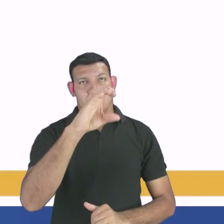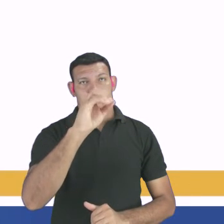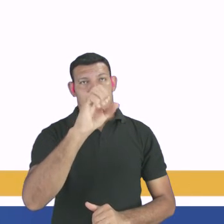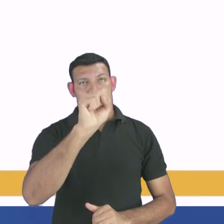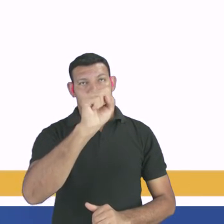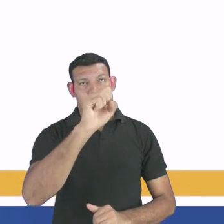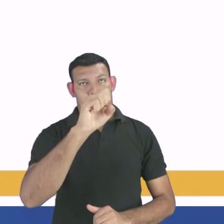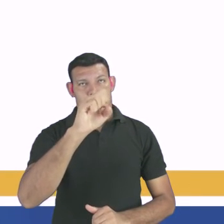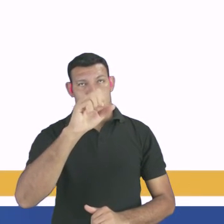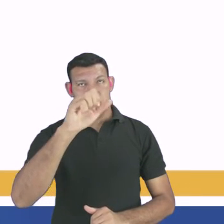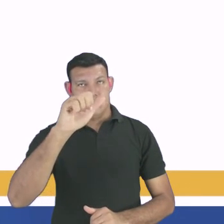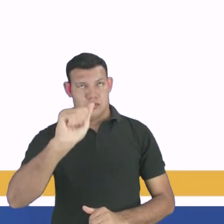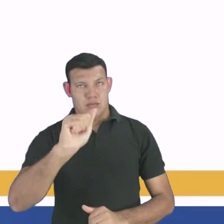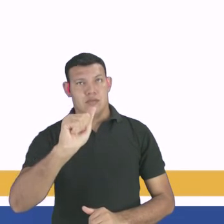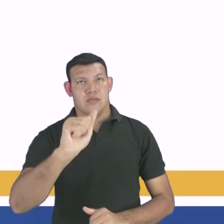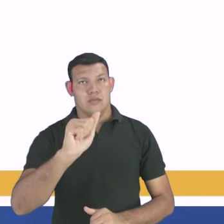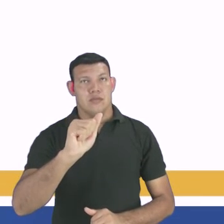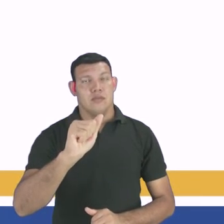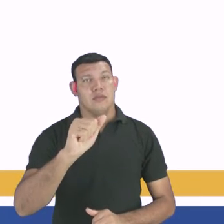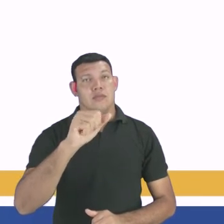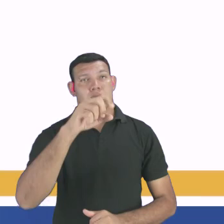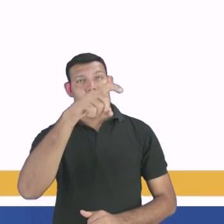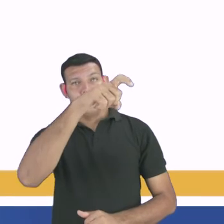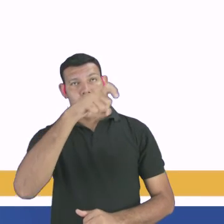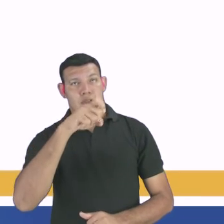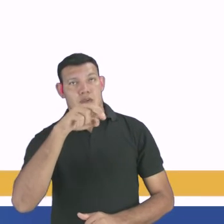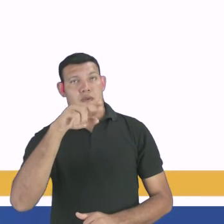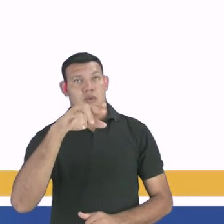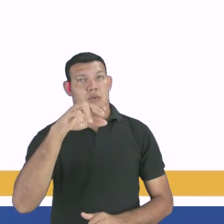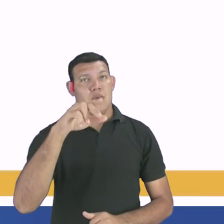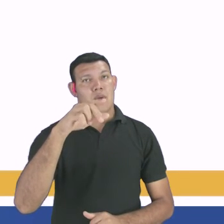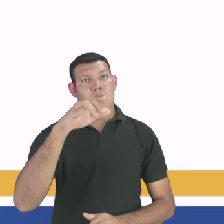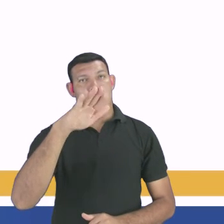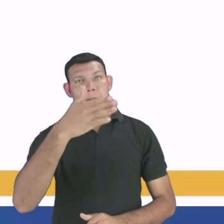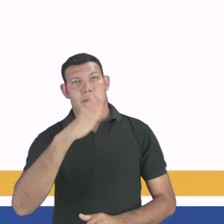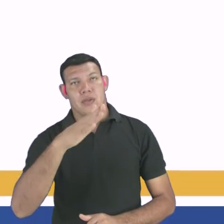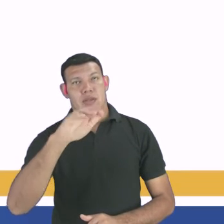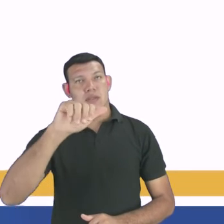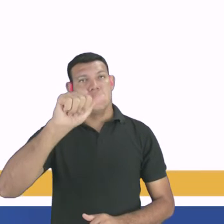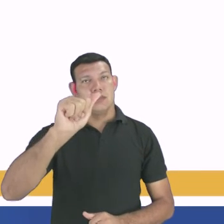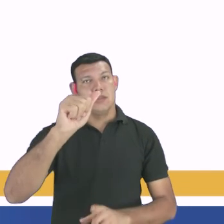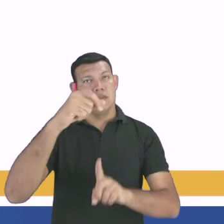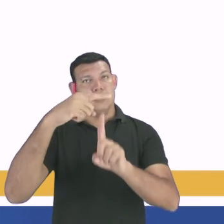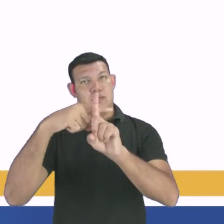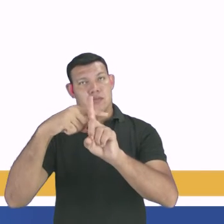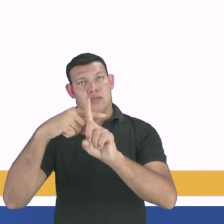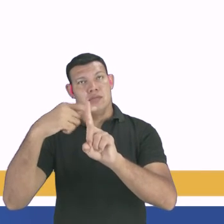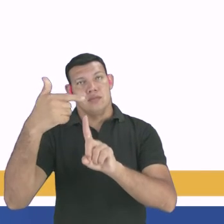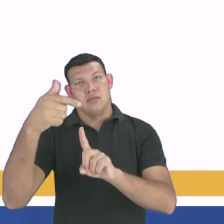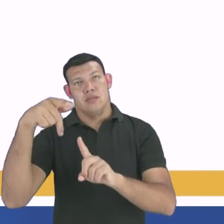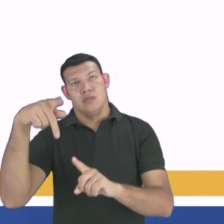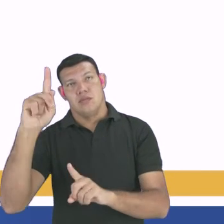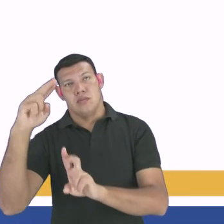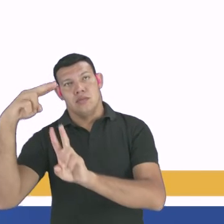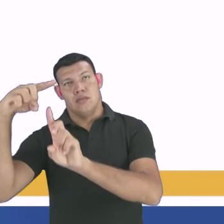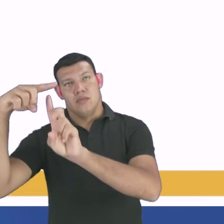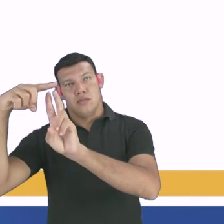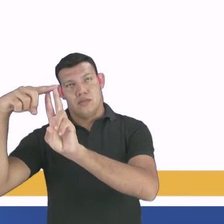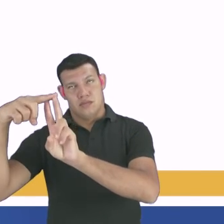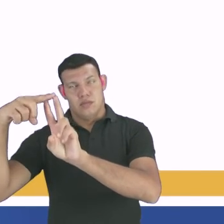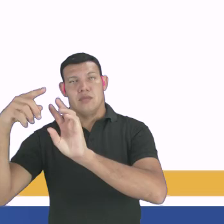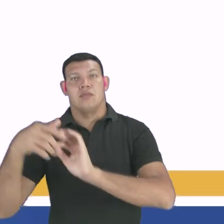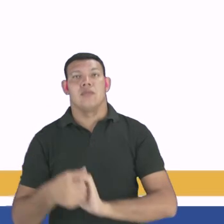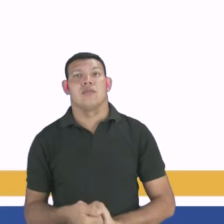que o x é igual a mais ou menos a mais 2 Cap E aí na figura você vai